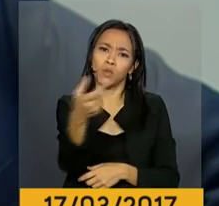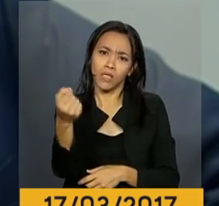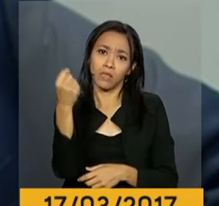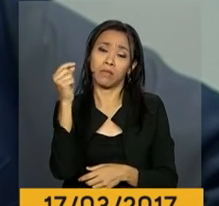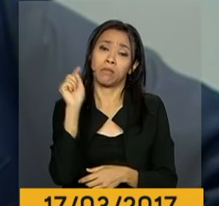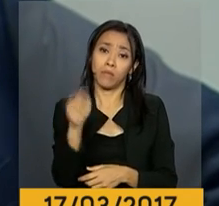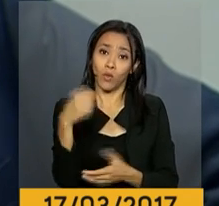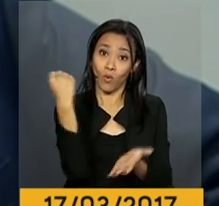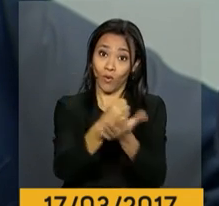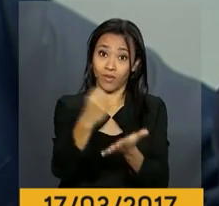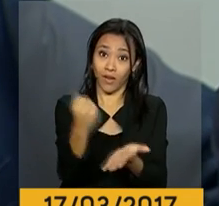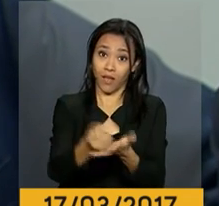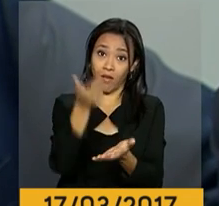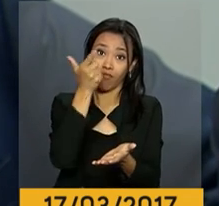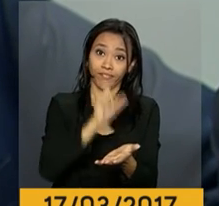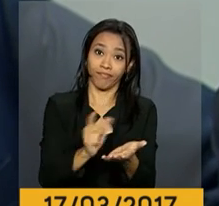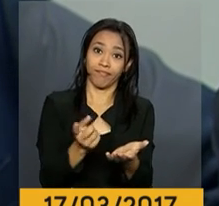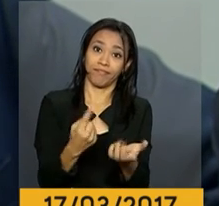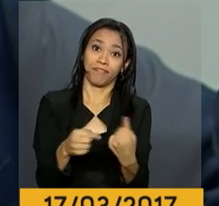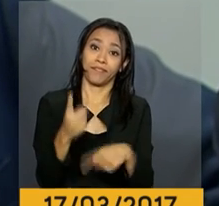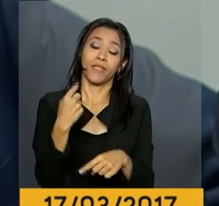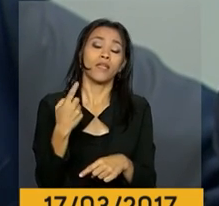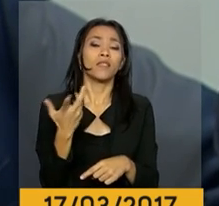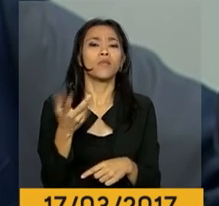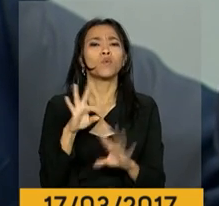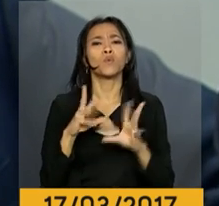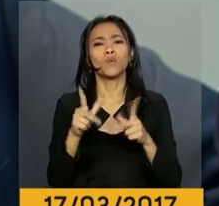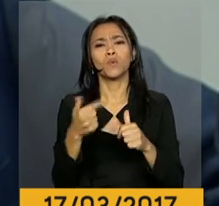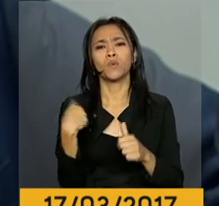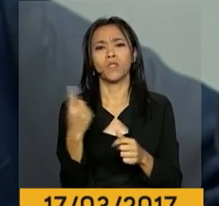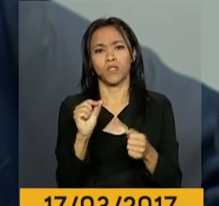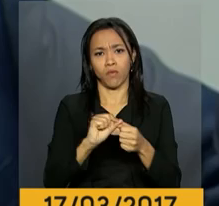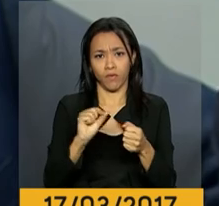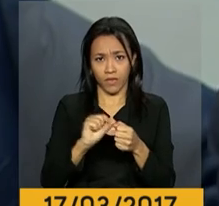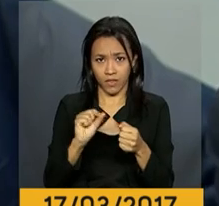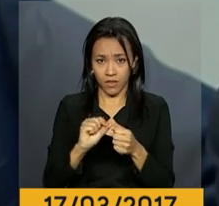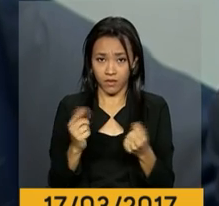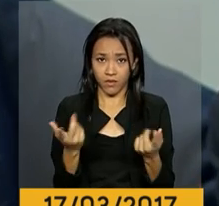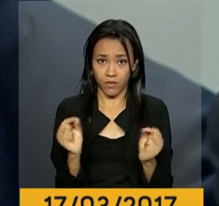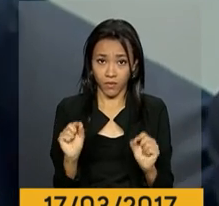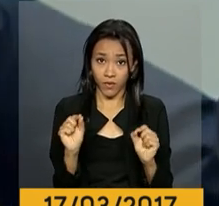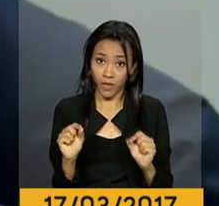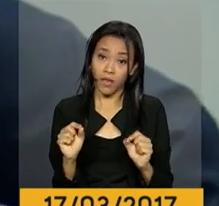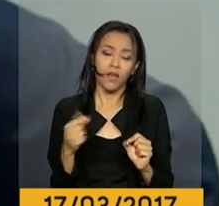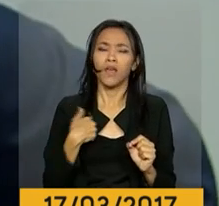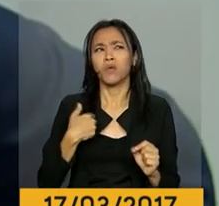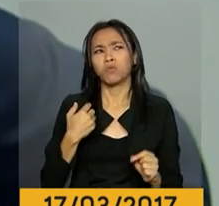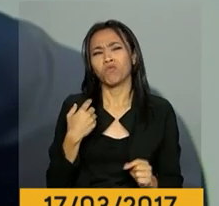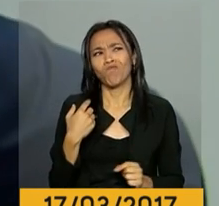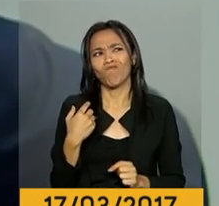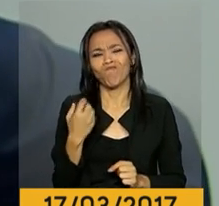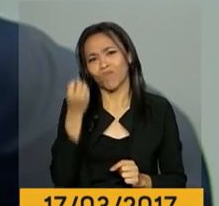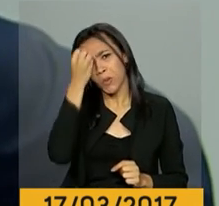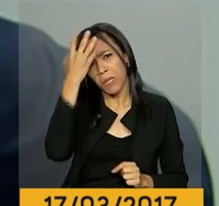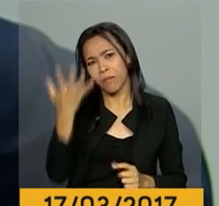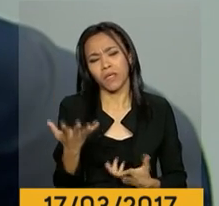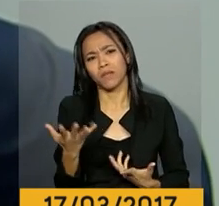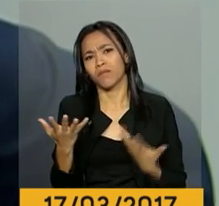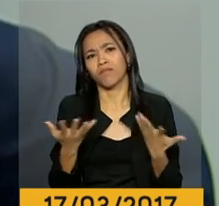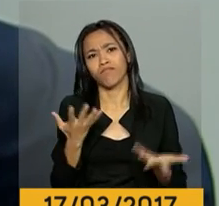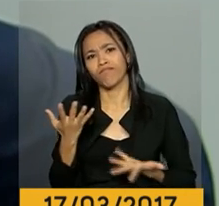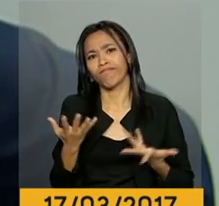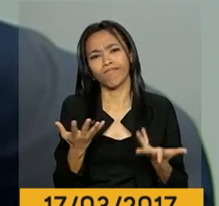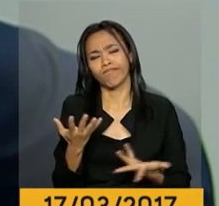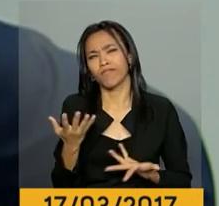contratos. Enfim, nós estamos fazendo tudo isso. Eu aqui ainda não estou me lembrando, naturalmente,